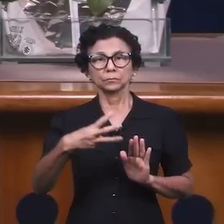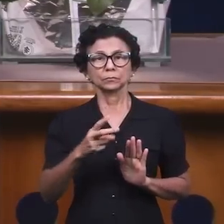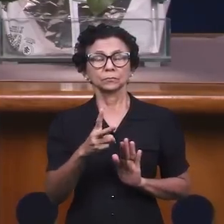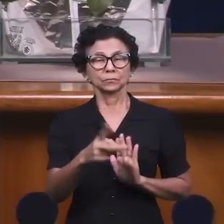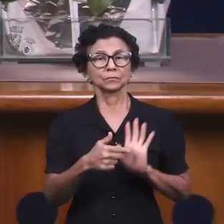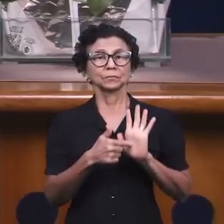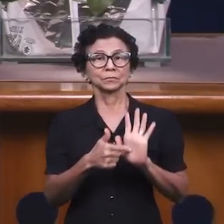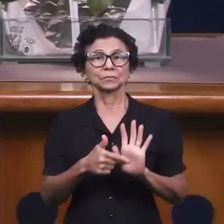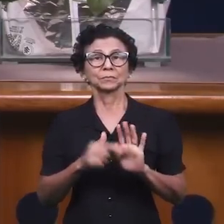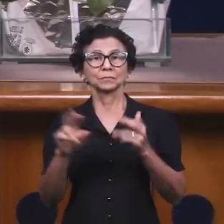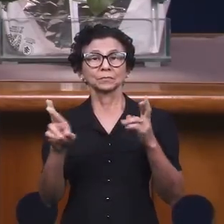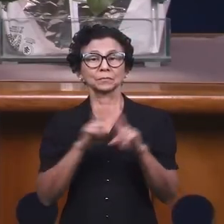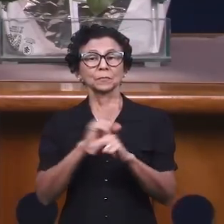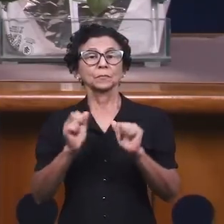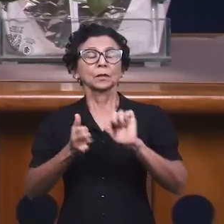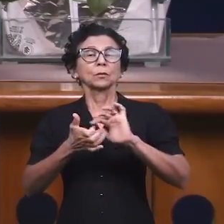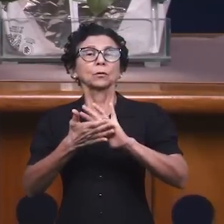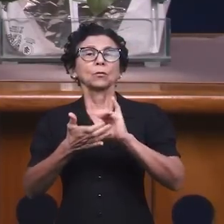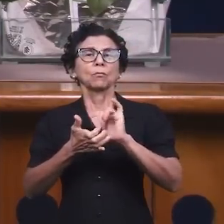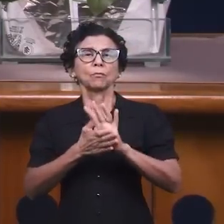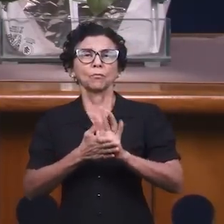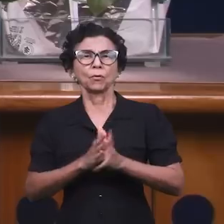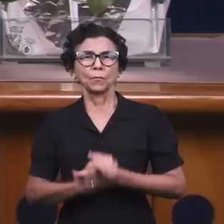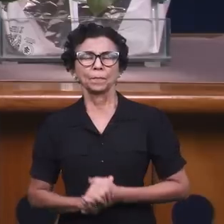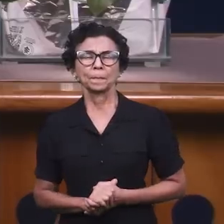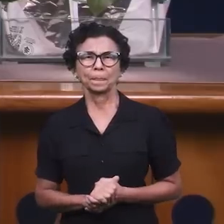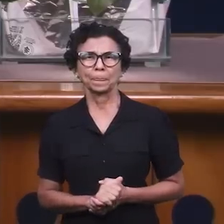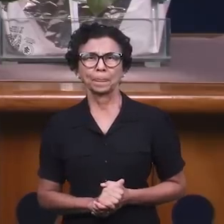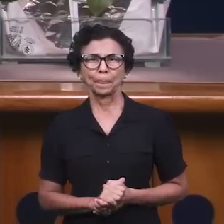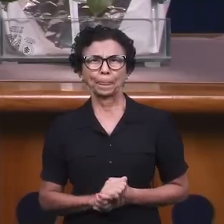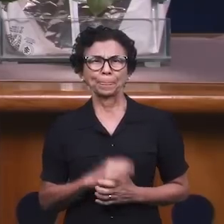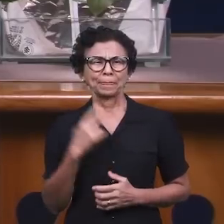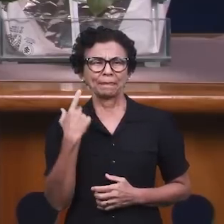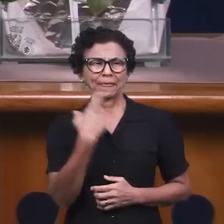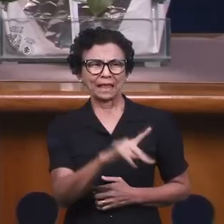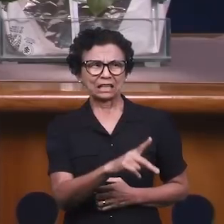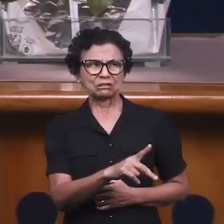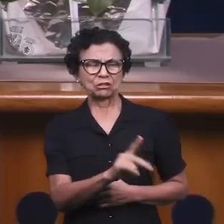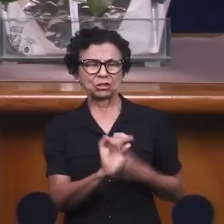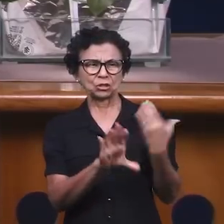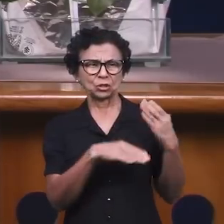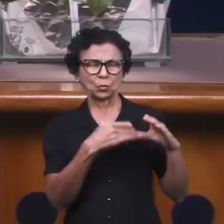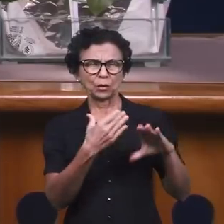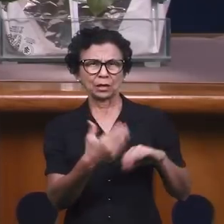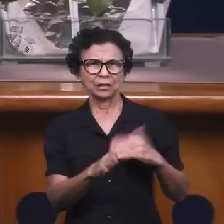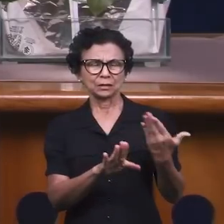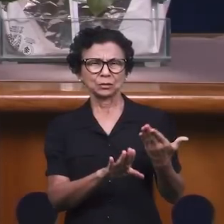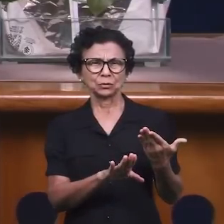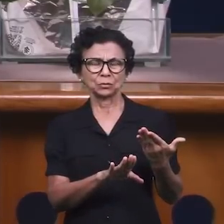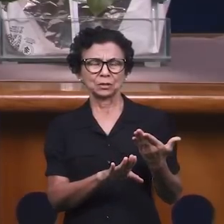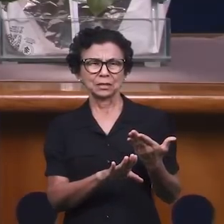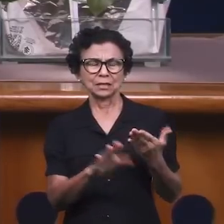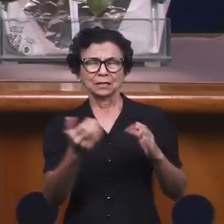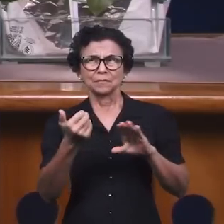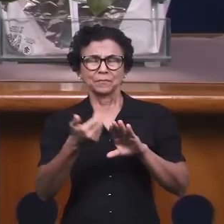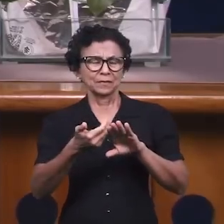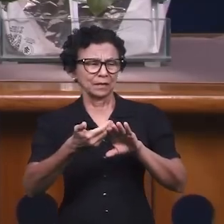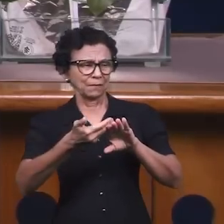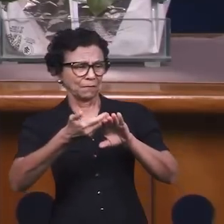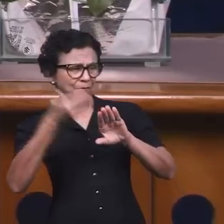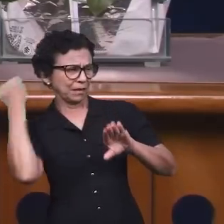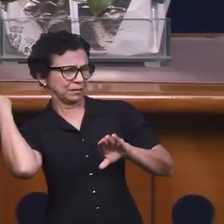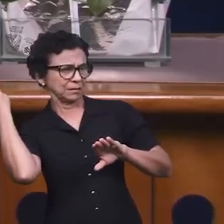louvor. Afasta de mim o estrépito dos teus cânticos, porque não ouvirei as melodias dos